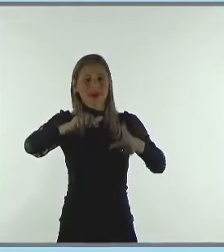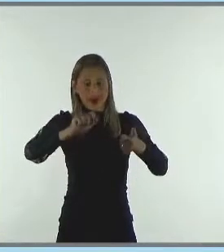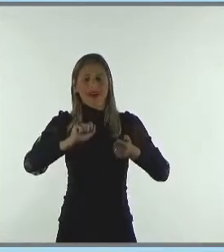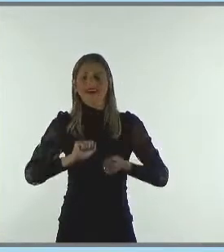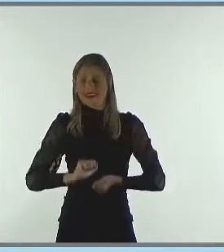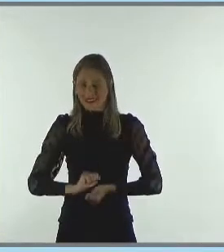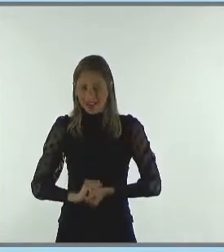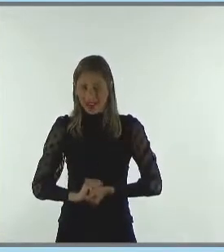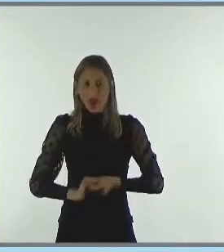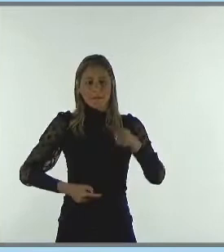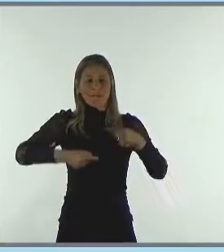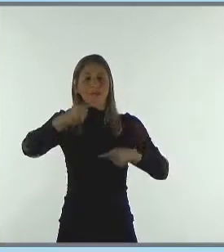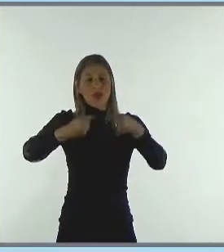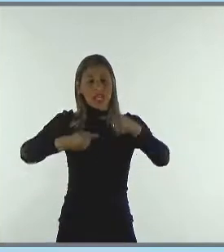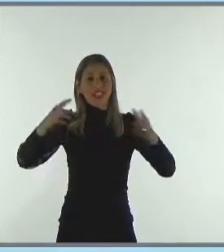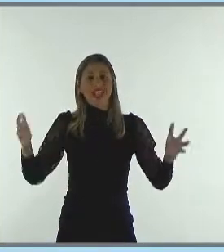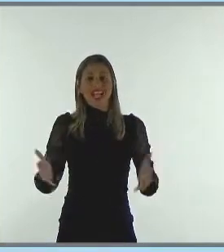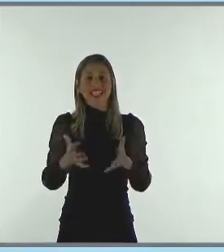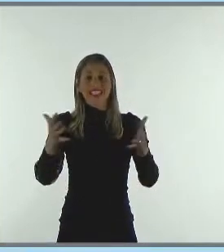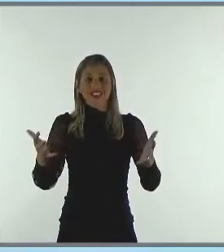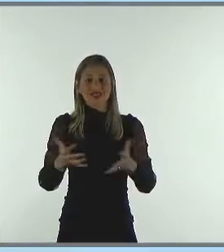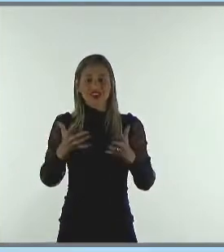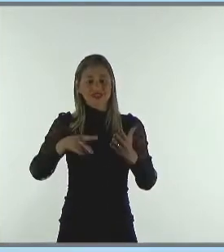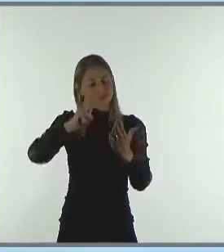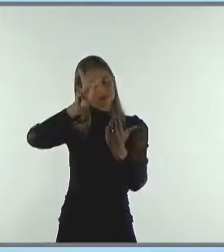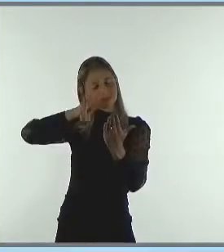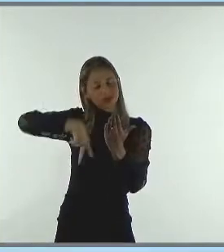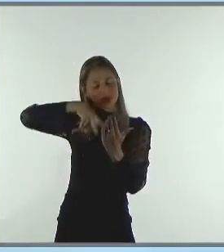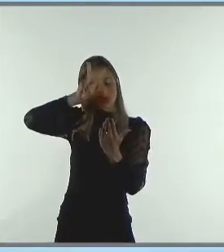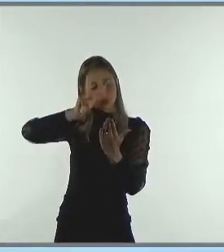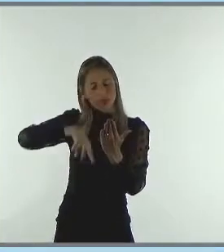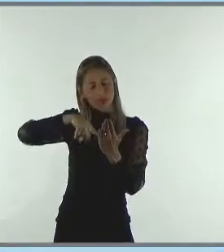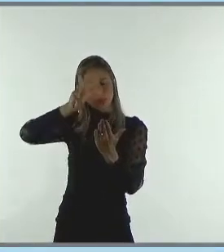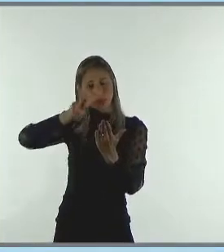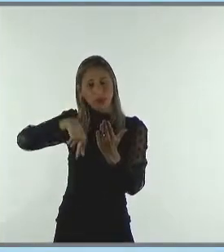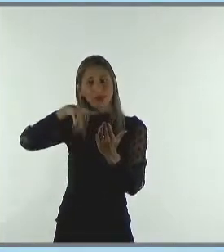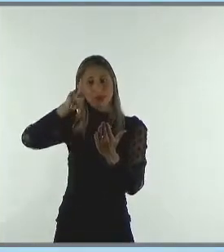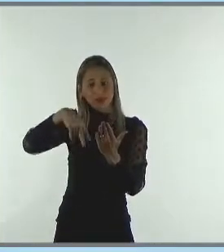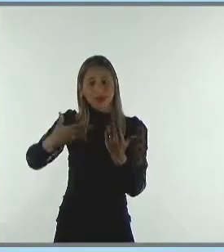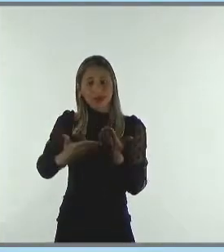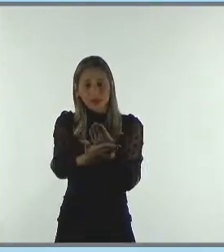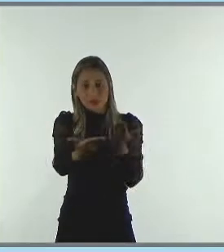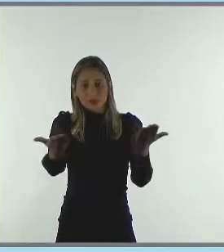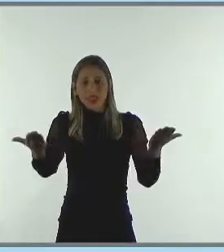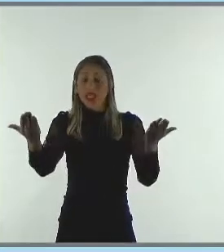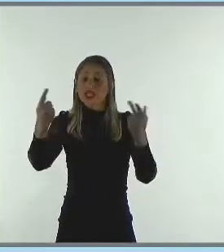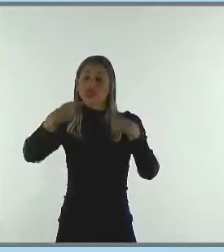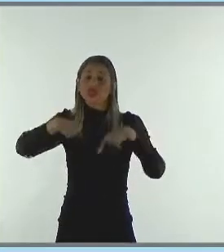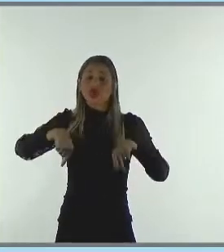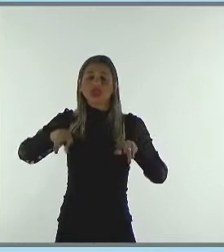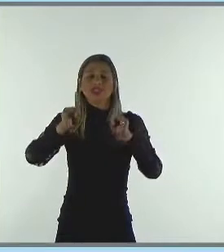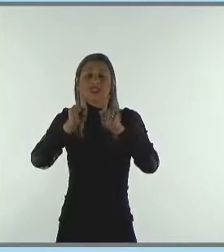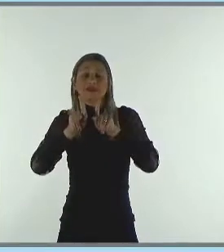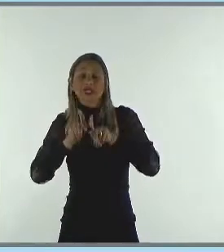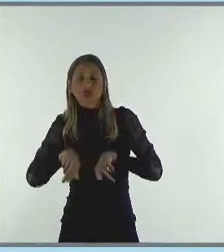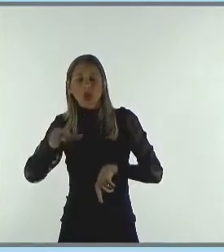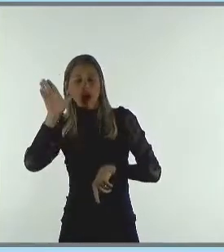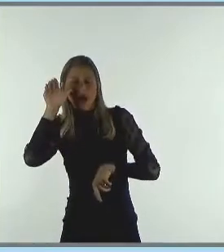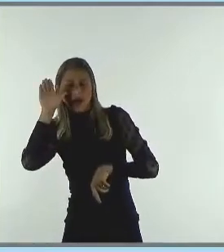trabalhar as políticas de incentivo à leitura e de trazer para todos os nossos